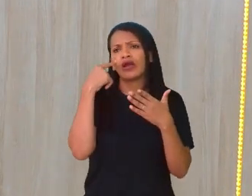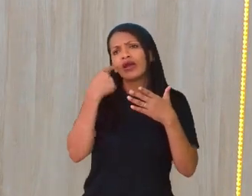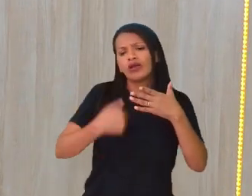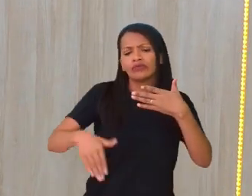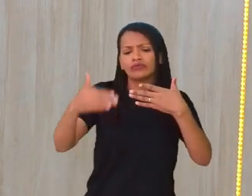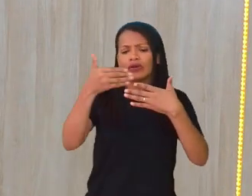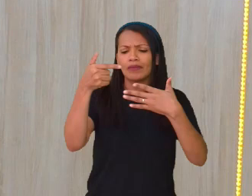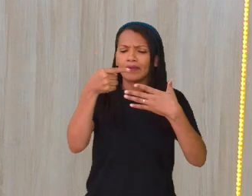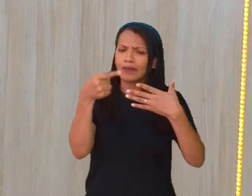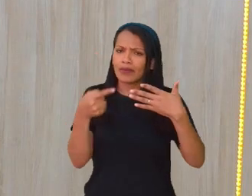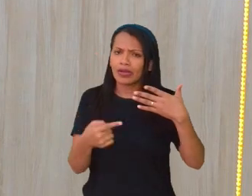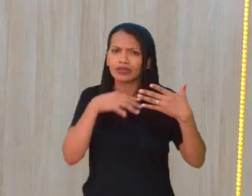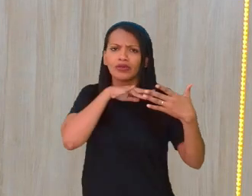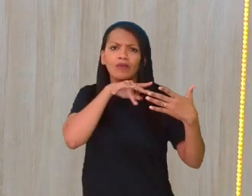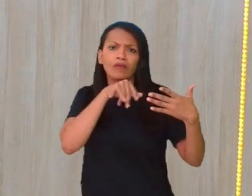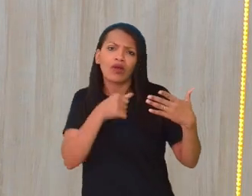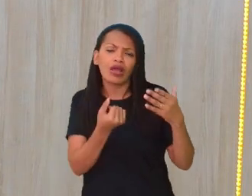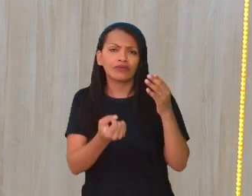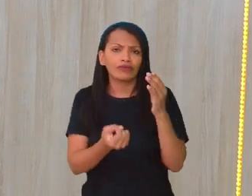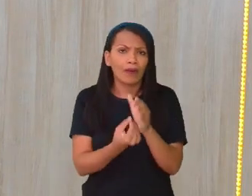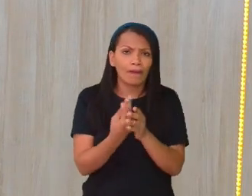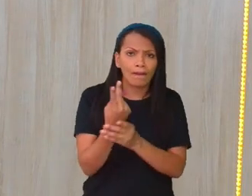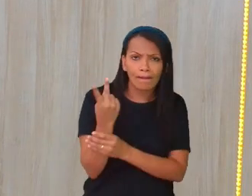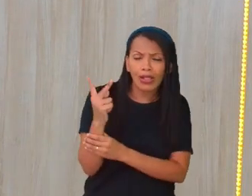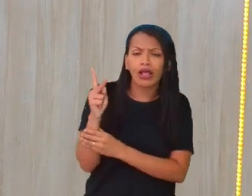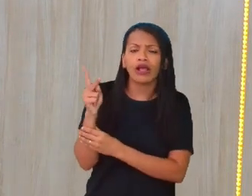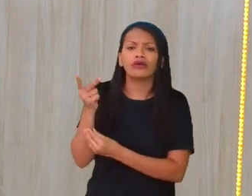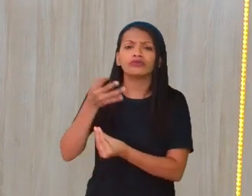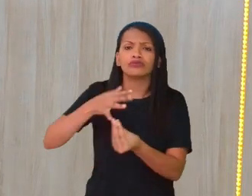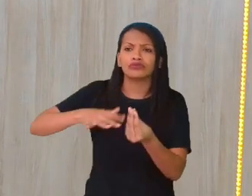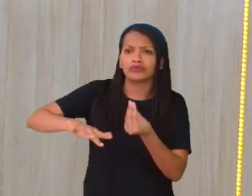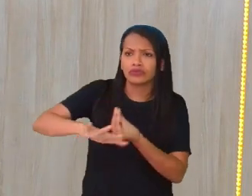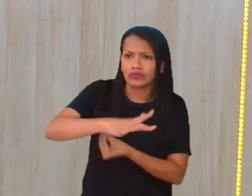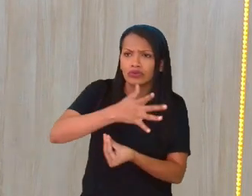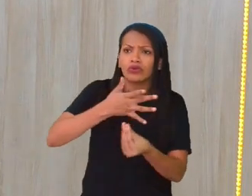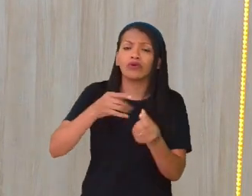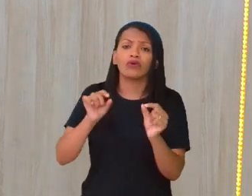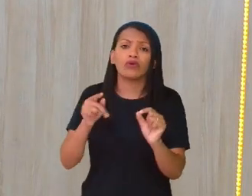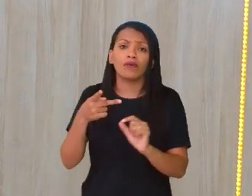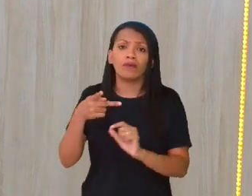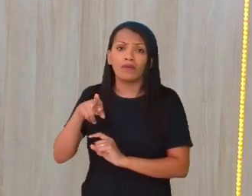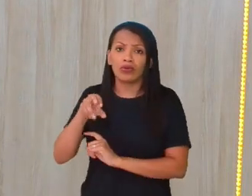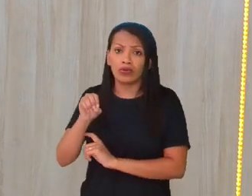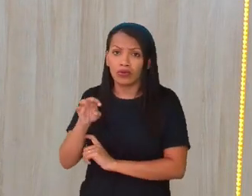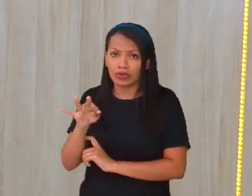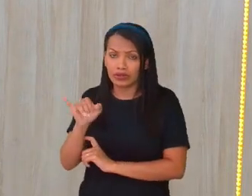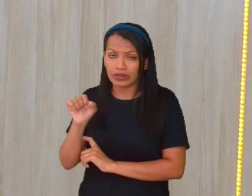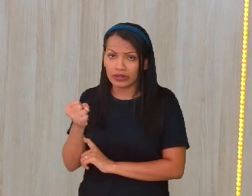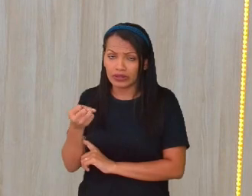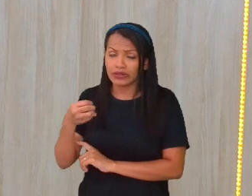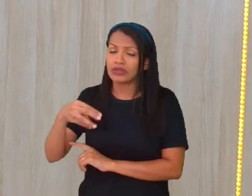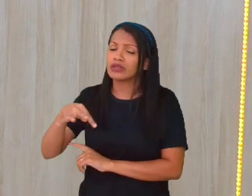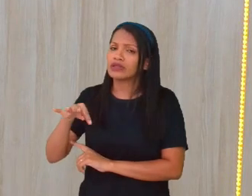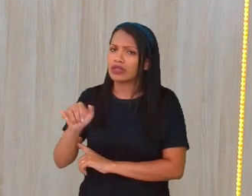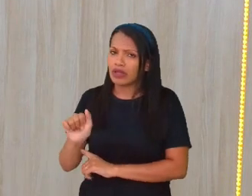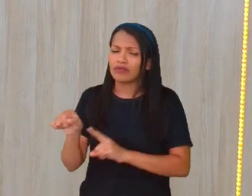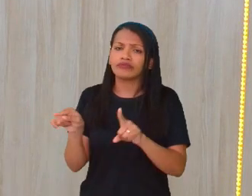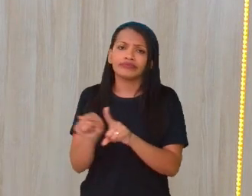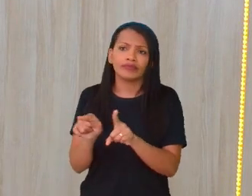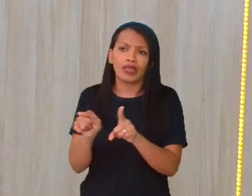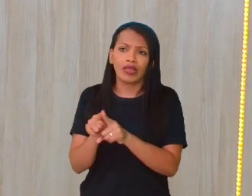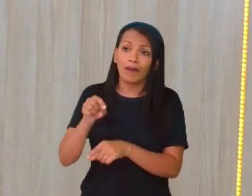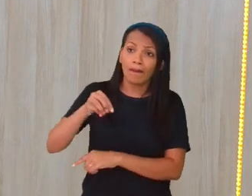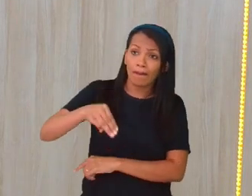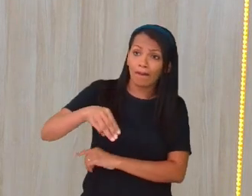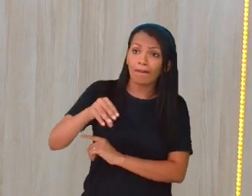reino Animalia, tem do reino Plantae, reino Fungi, reino Protista e o reino Monera, tá bom? Todos